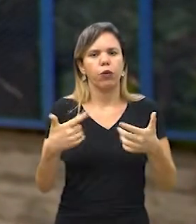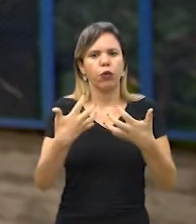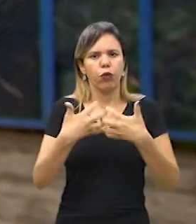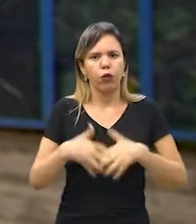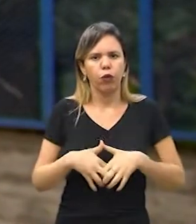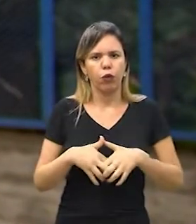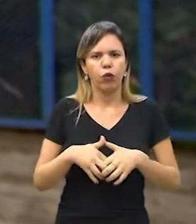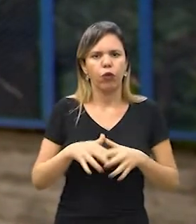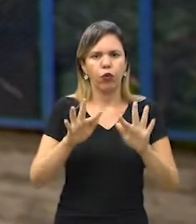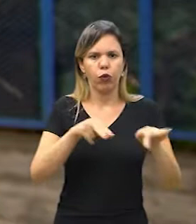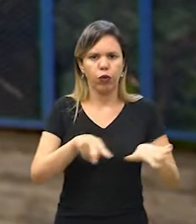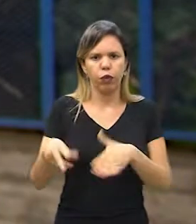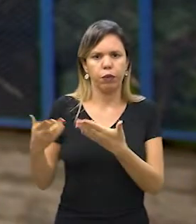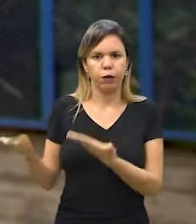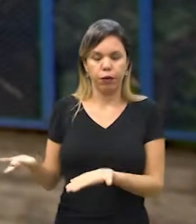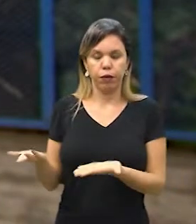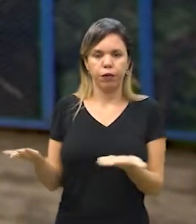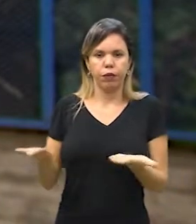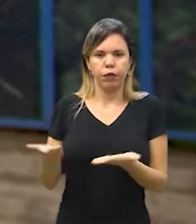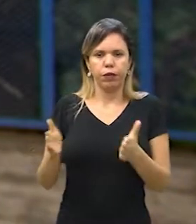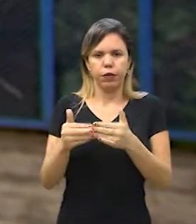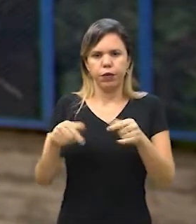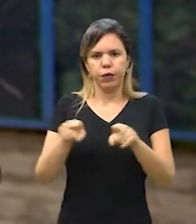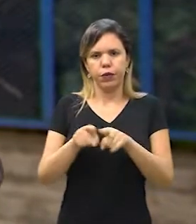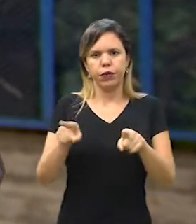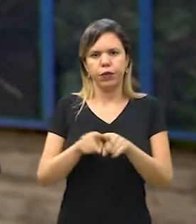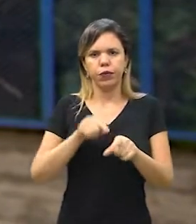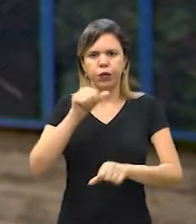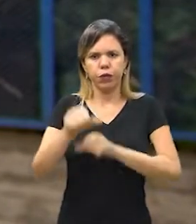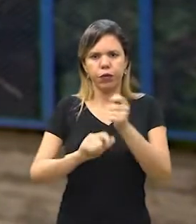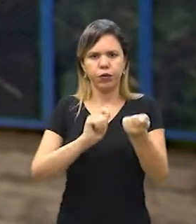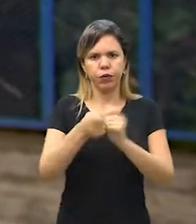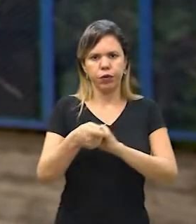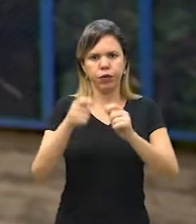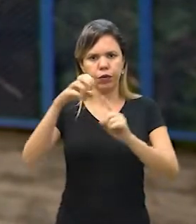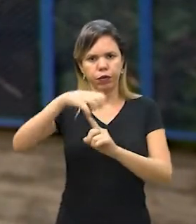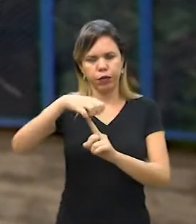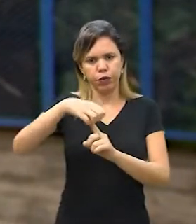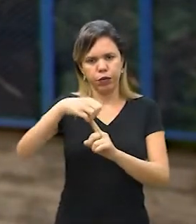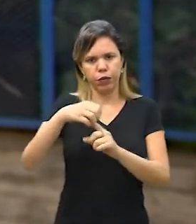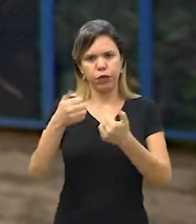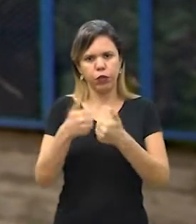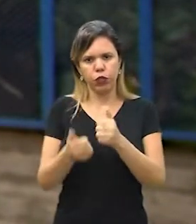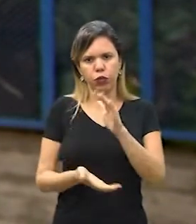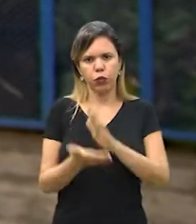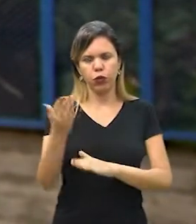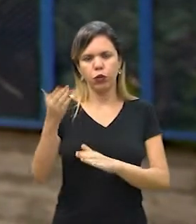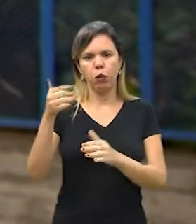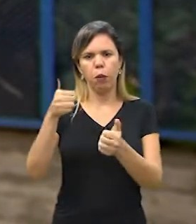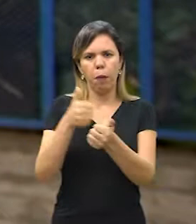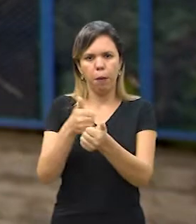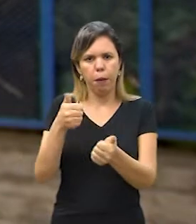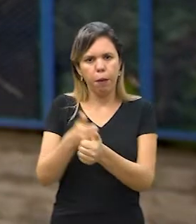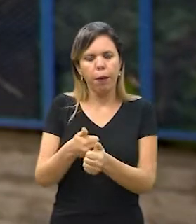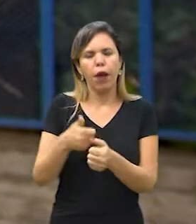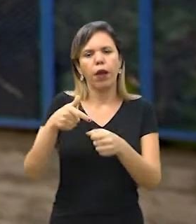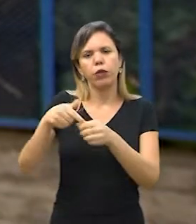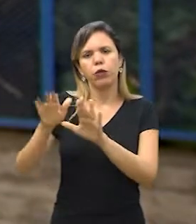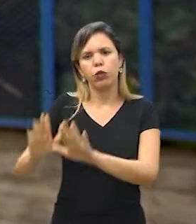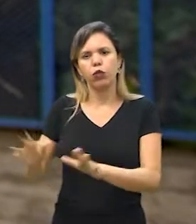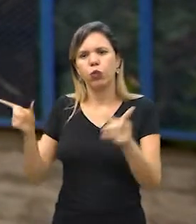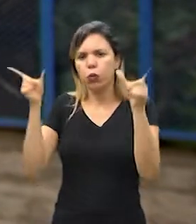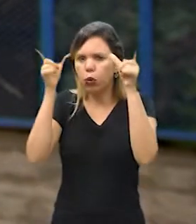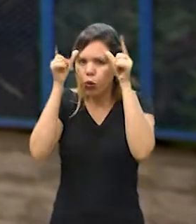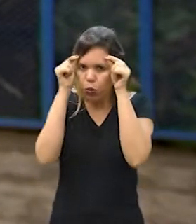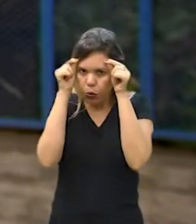resolveu muito a questão do trânsito no final de semana agora eu pedi também a modificação desse ponto de ônibus ali para frente do posto mingatto